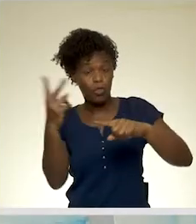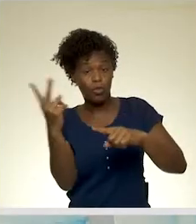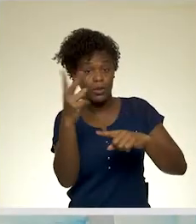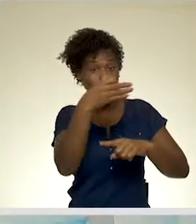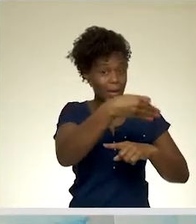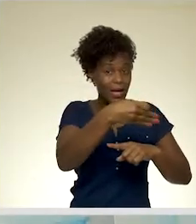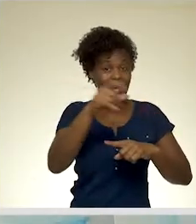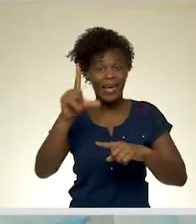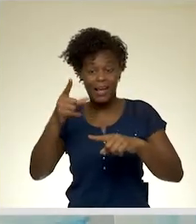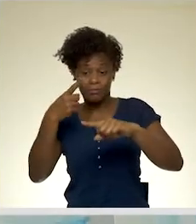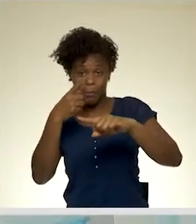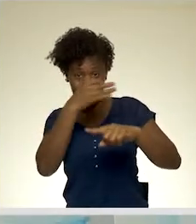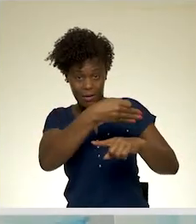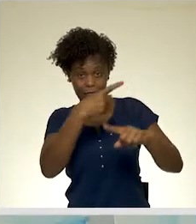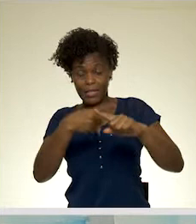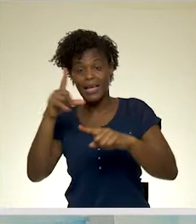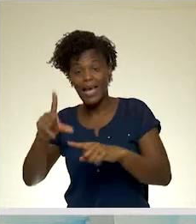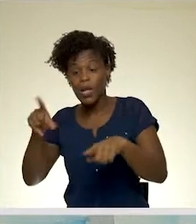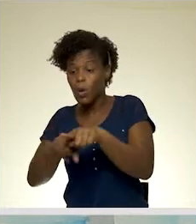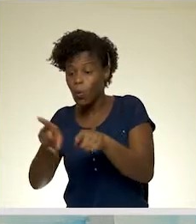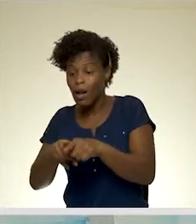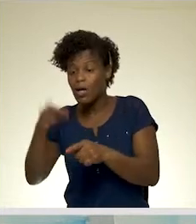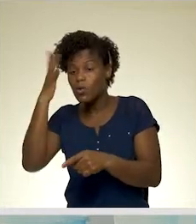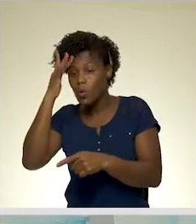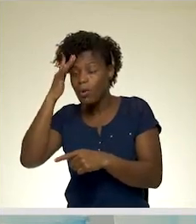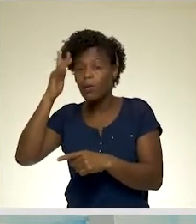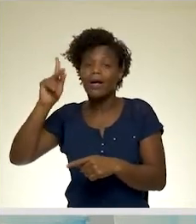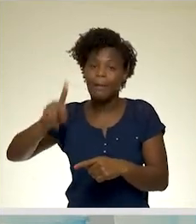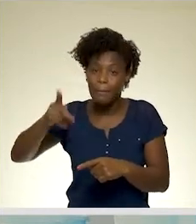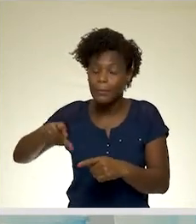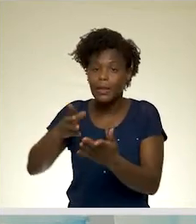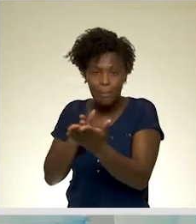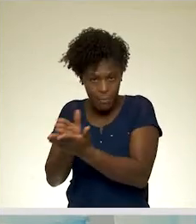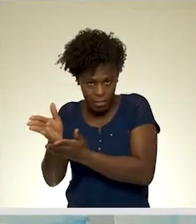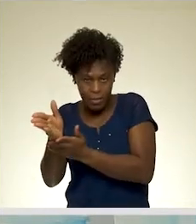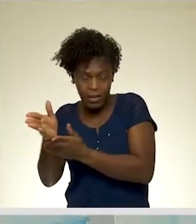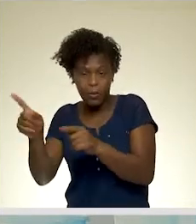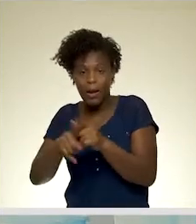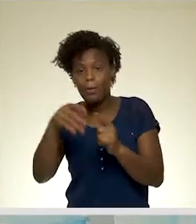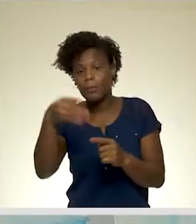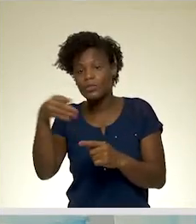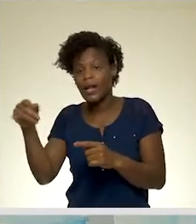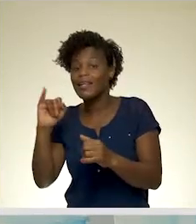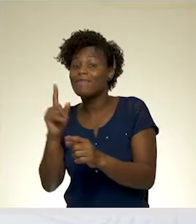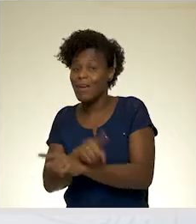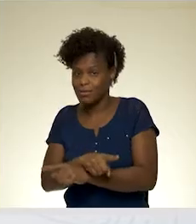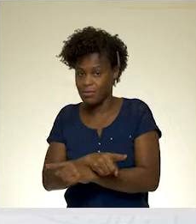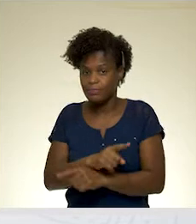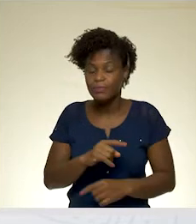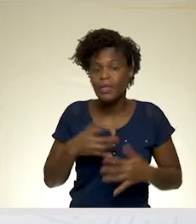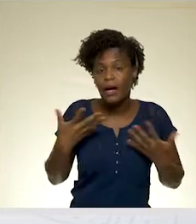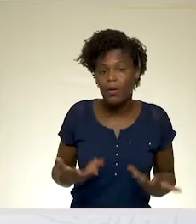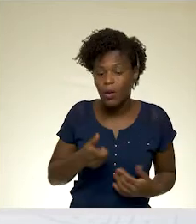duas variáveis é igual à constante, constante da proporcionalidade inversa.